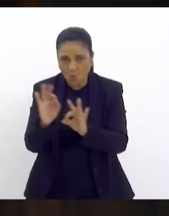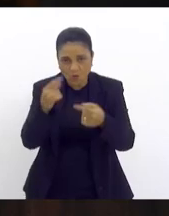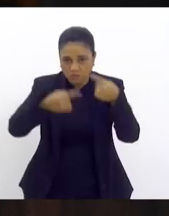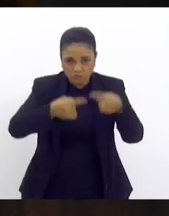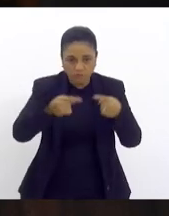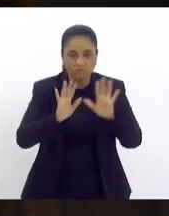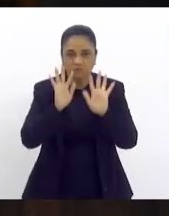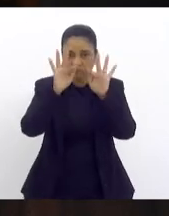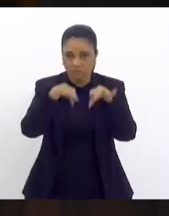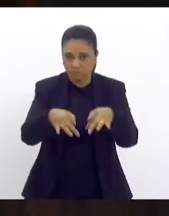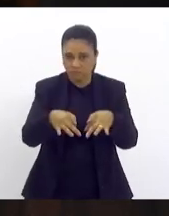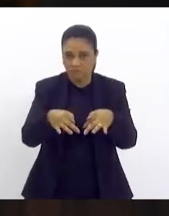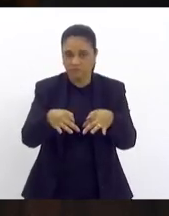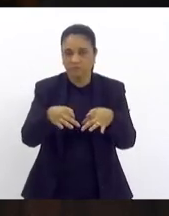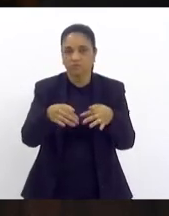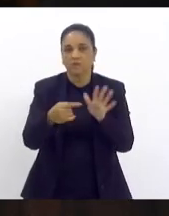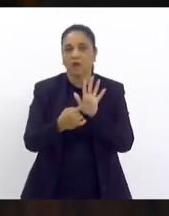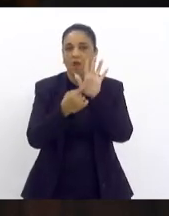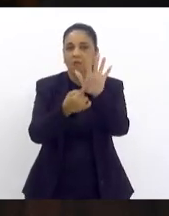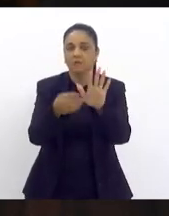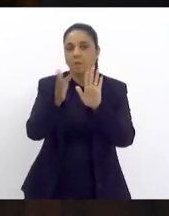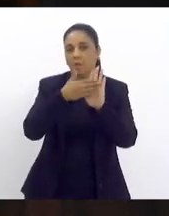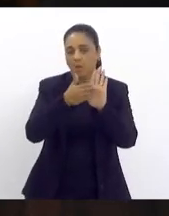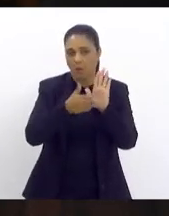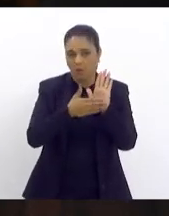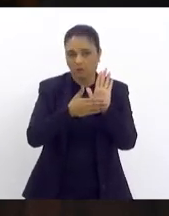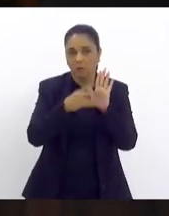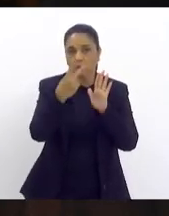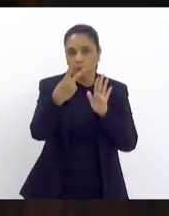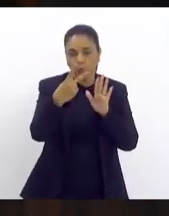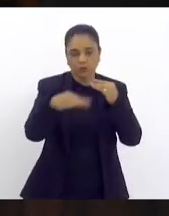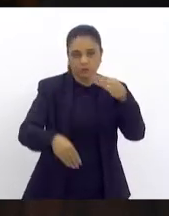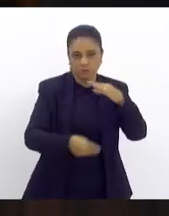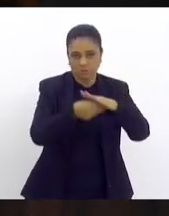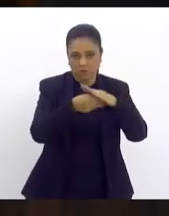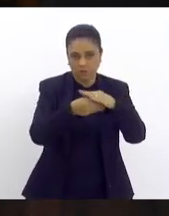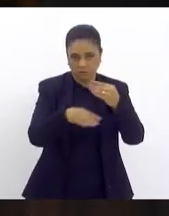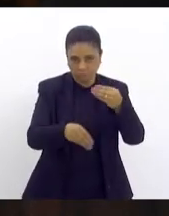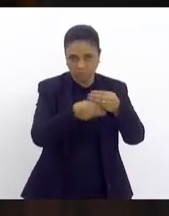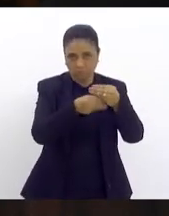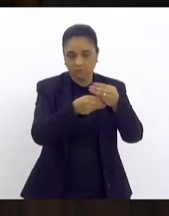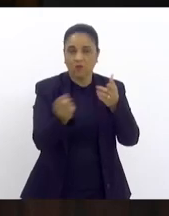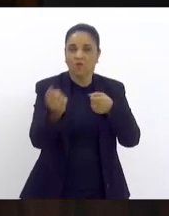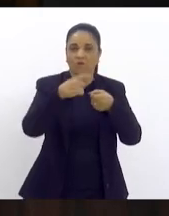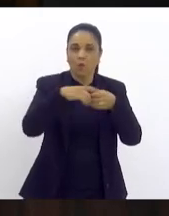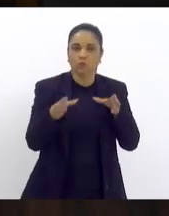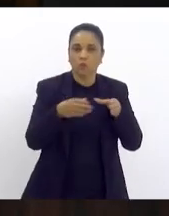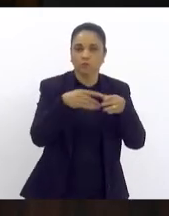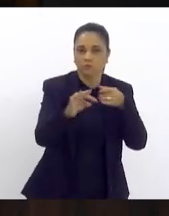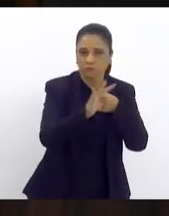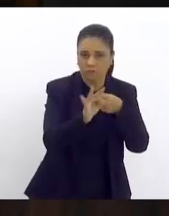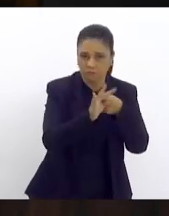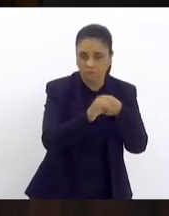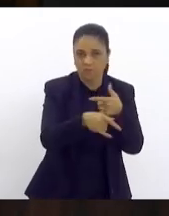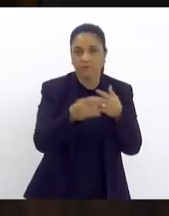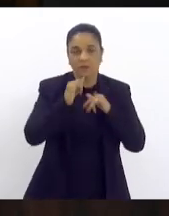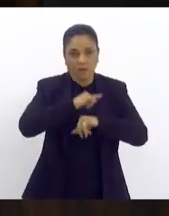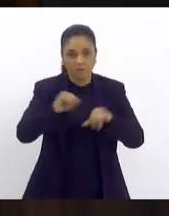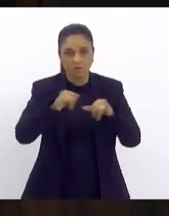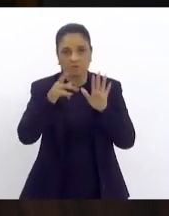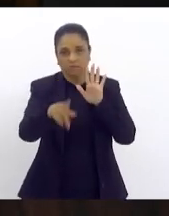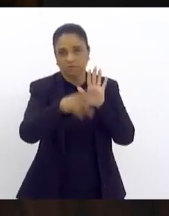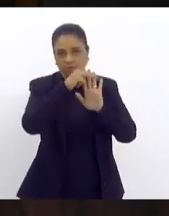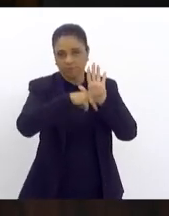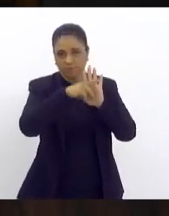discussão apresente proposta recebeu duas emendas e retorna as comissões anuncia o projeto